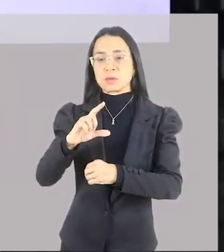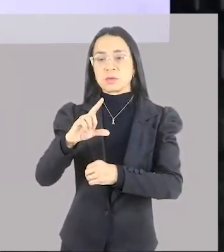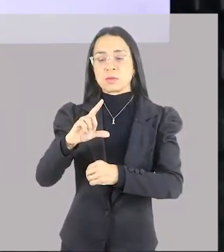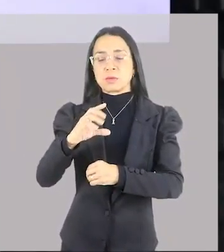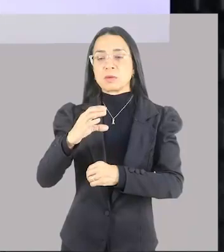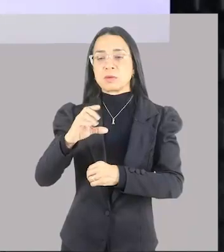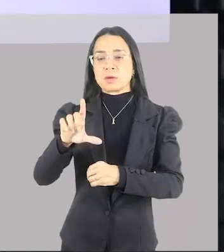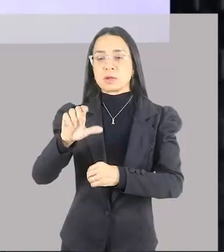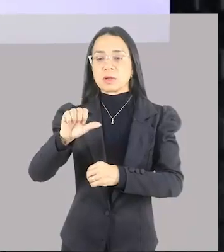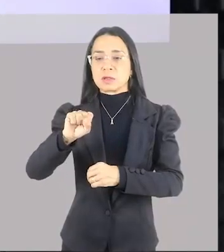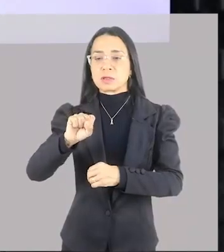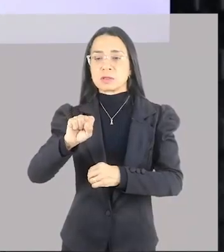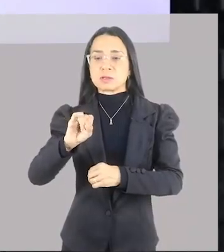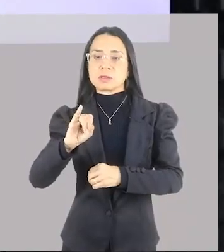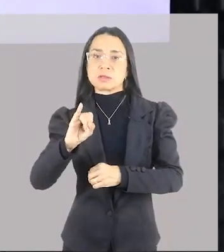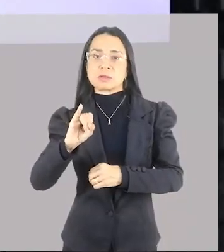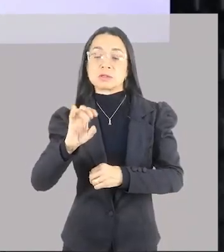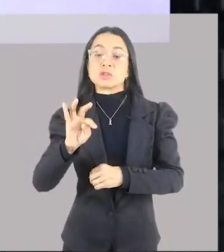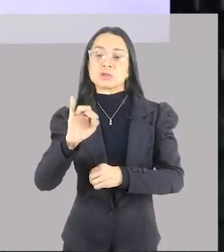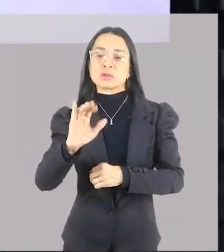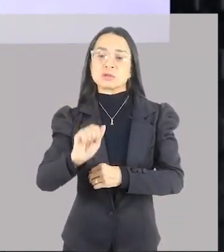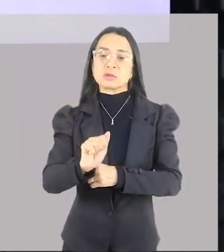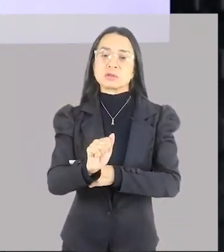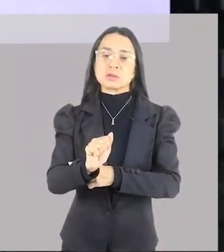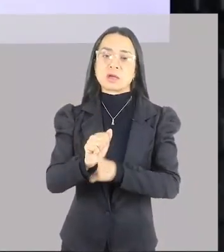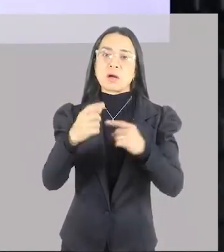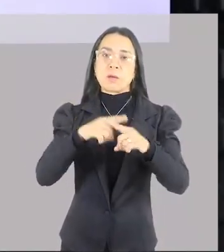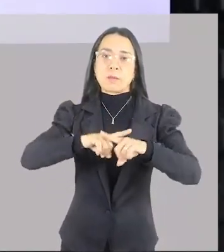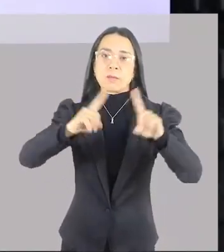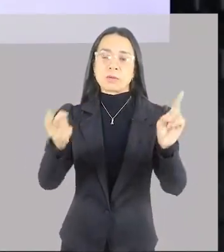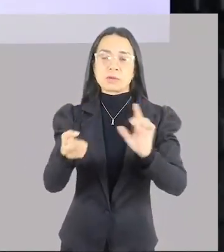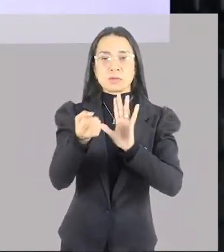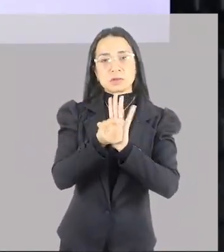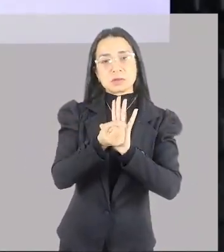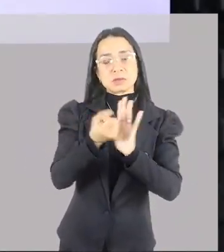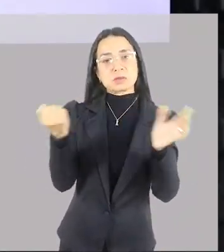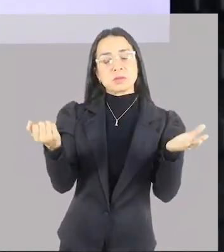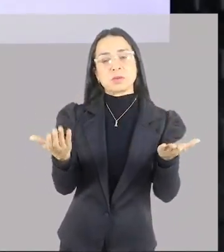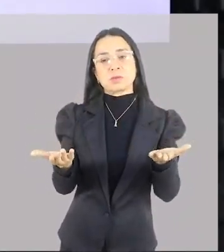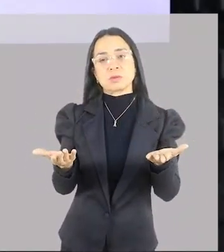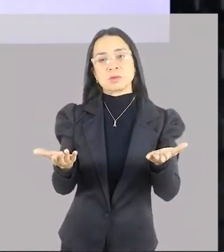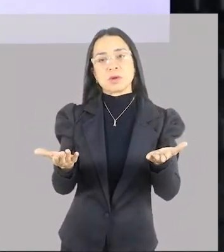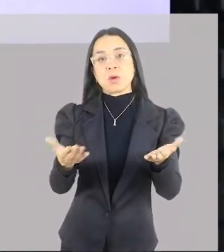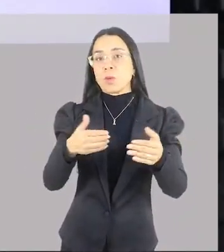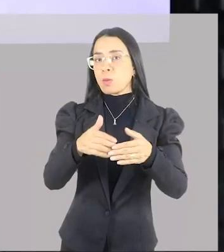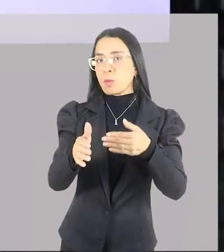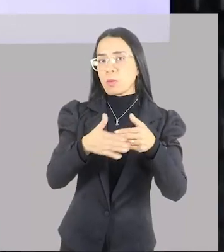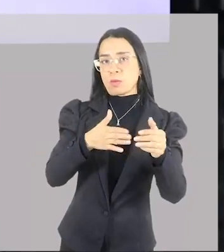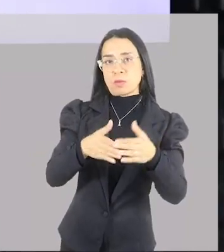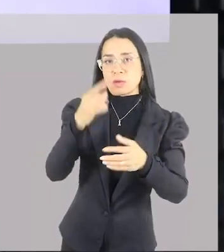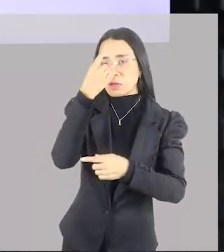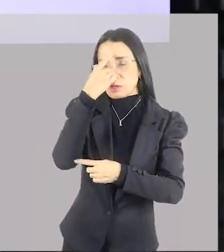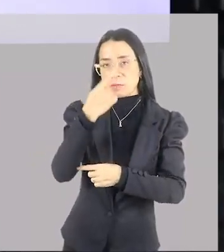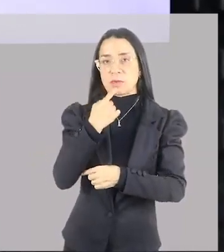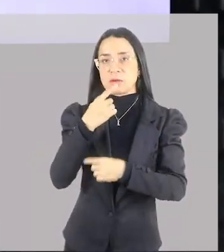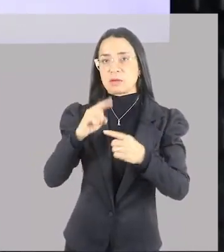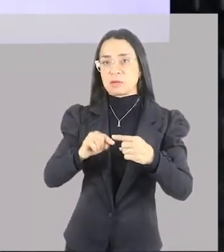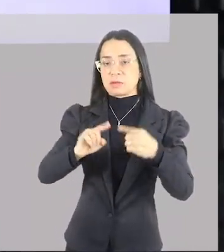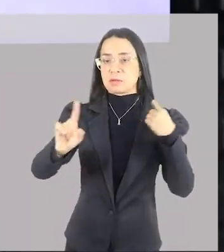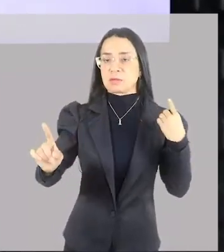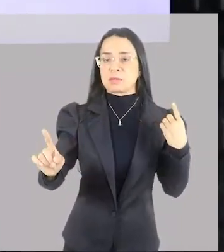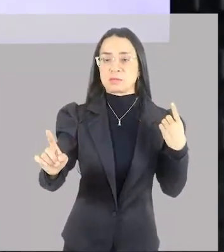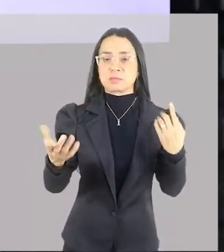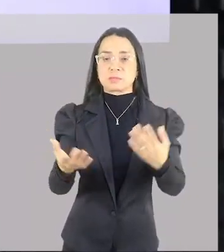a símbolos e convenções, certo? Qualquer tipo de situações de imagens, né? Se opõe a qualquer forma